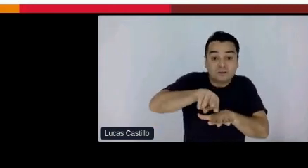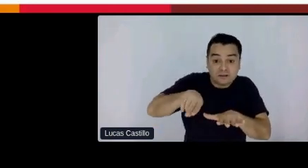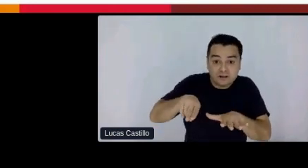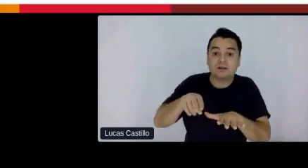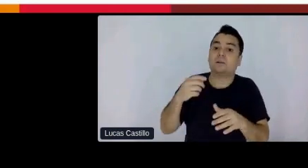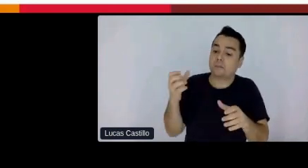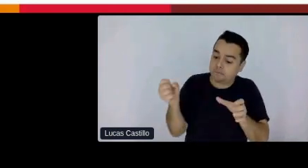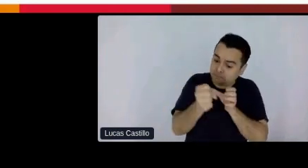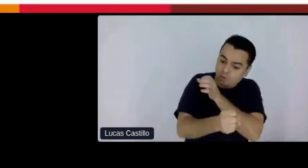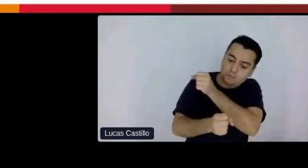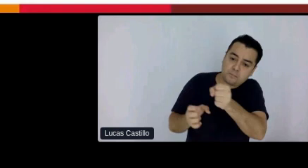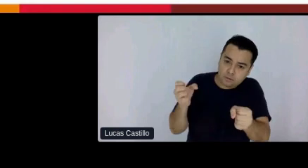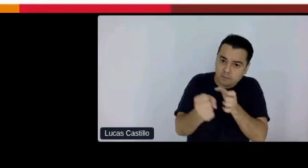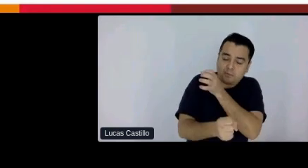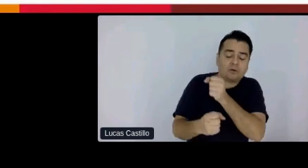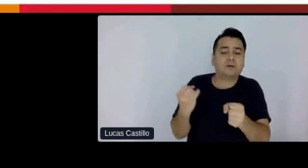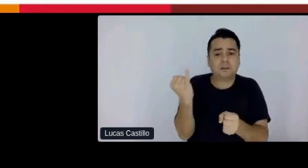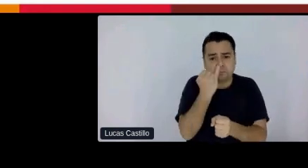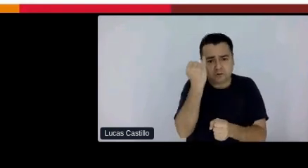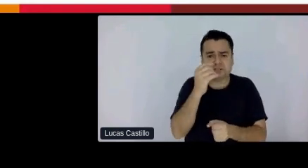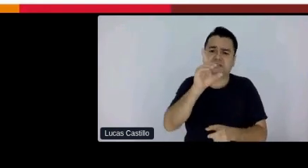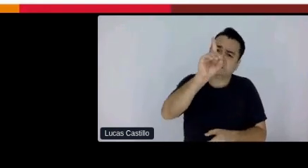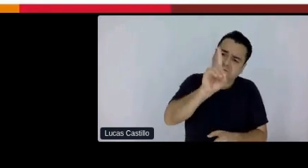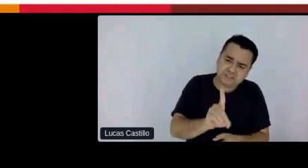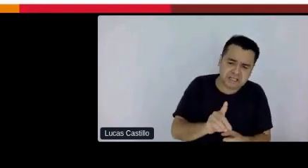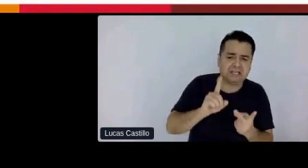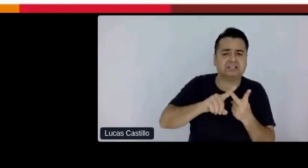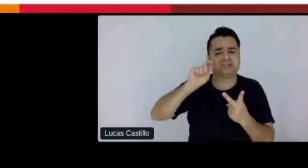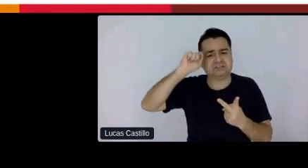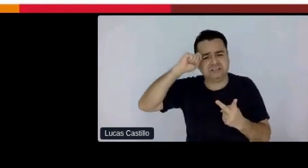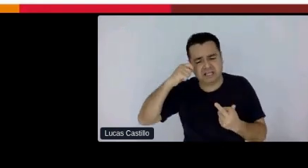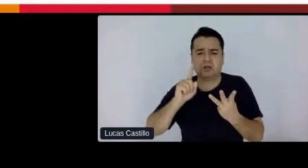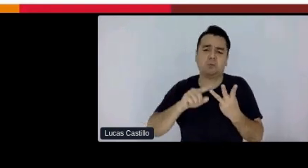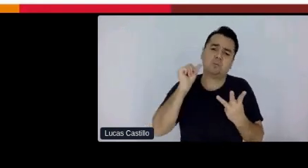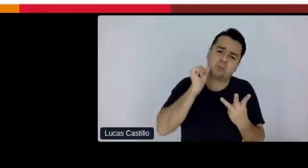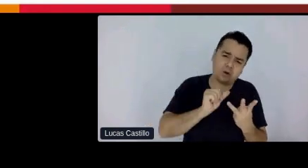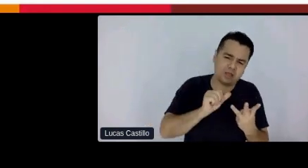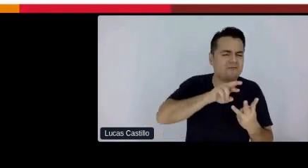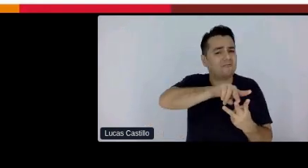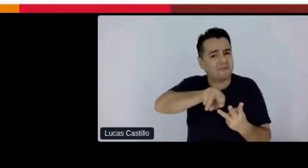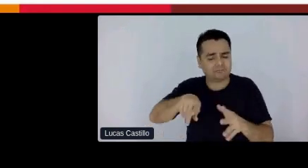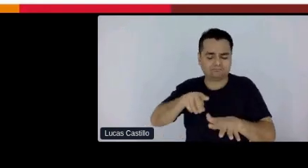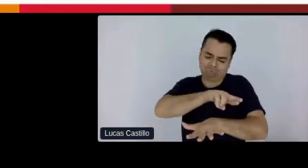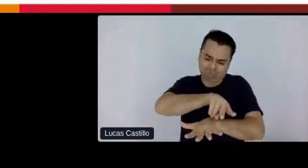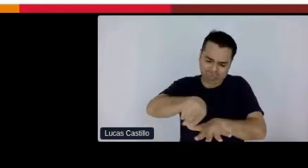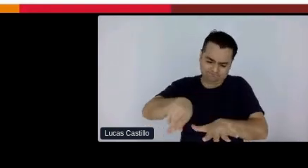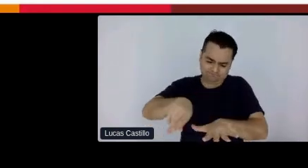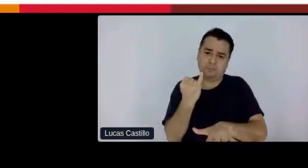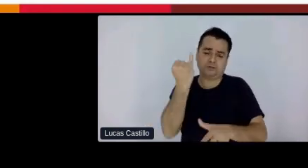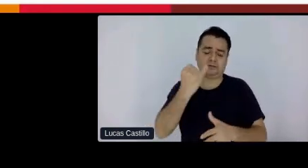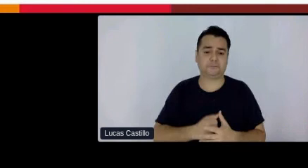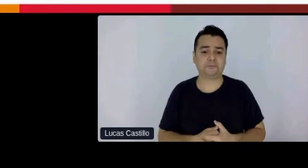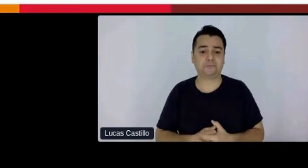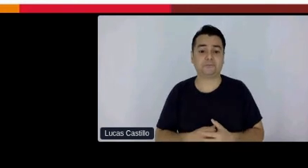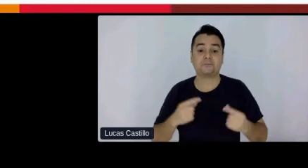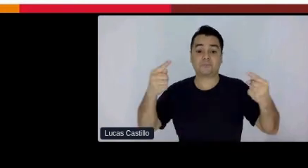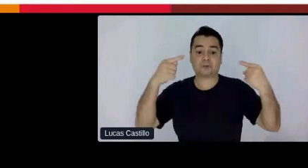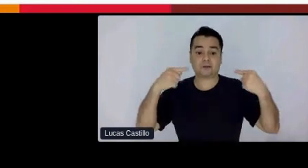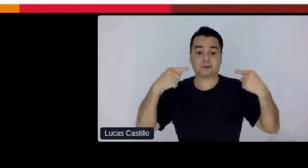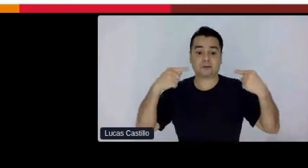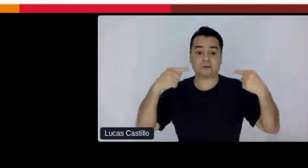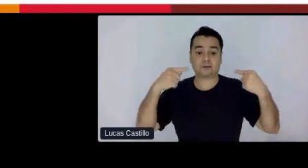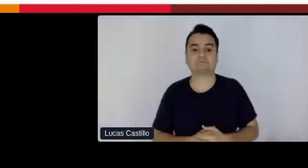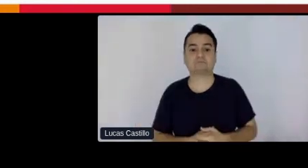marcadores identitários dentro da sua organização e contribuindo para a evolução da sua organização. Rever a régua de